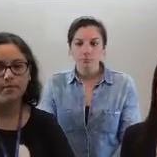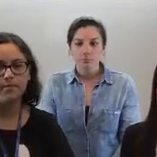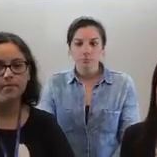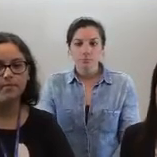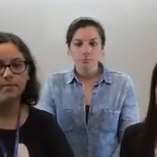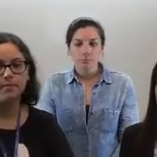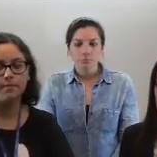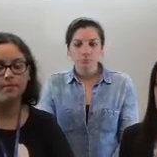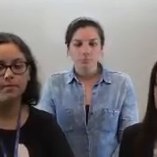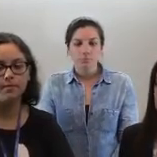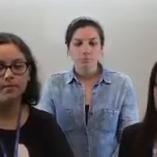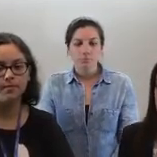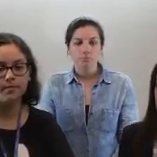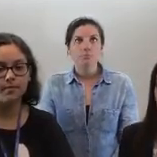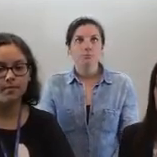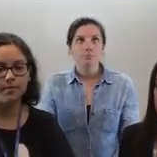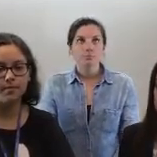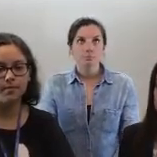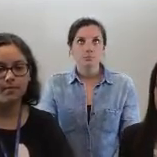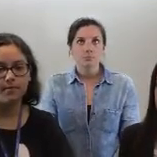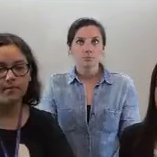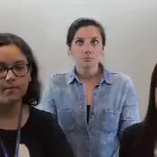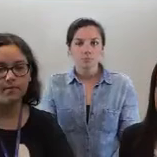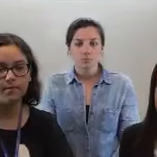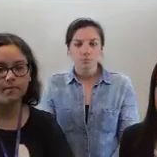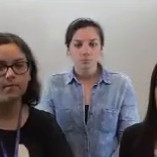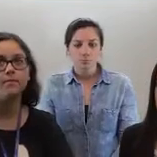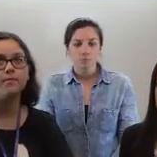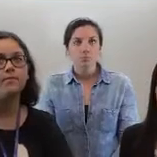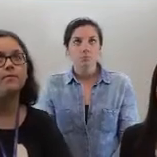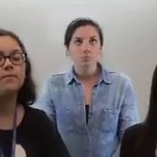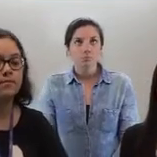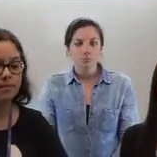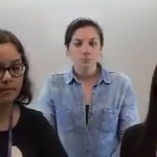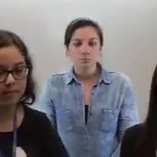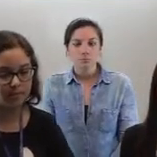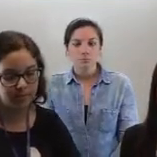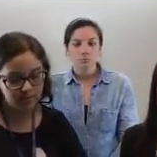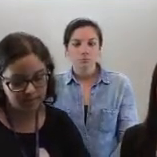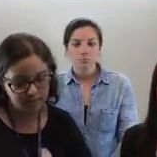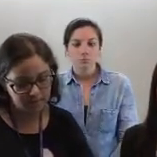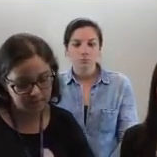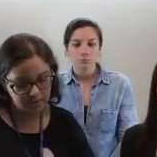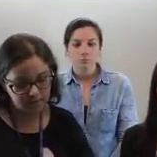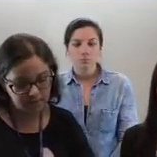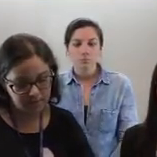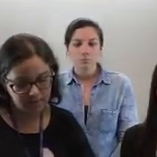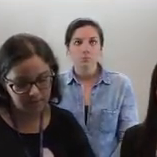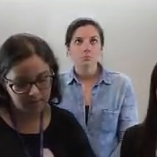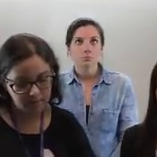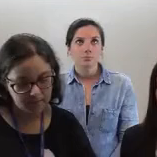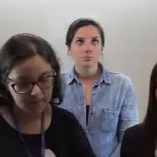tem de periódicos online, vocês acessam pela minha UNO, colocam o login e a senha.